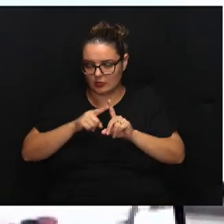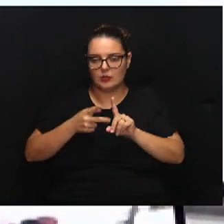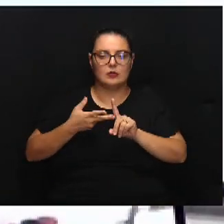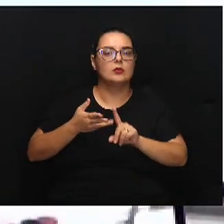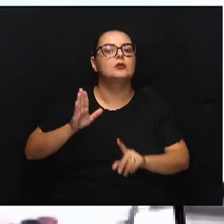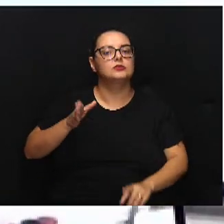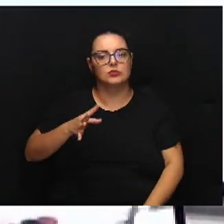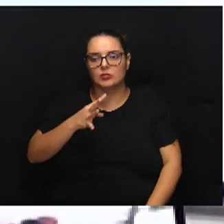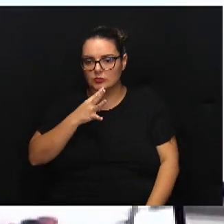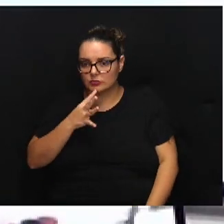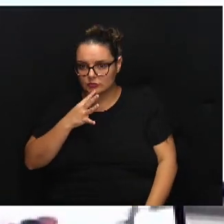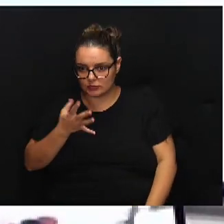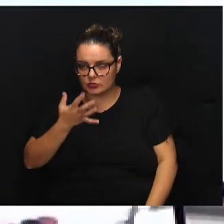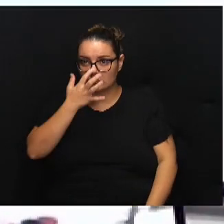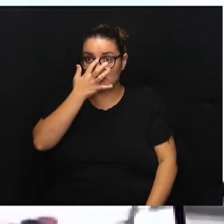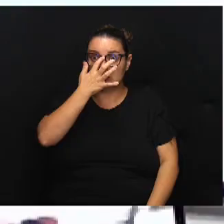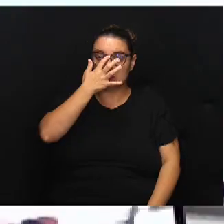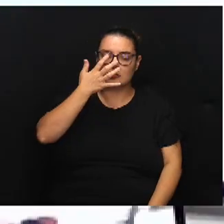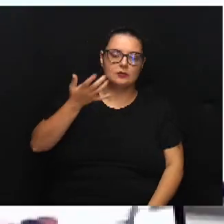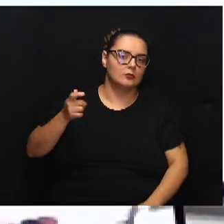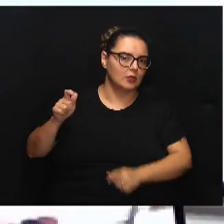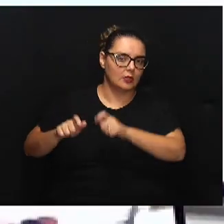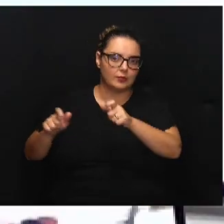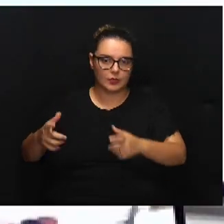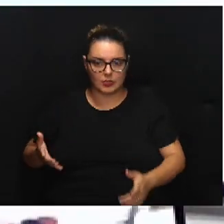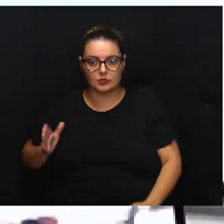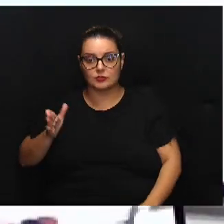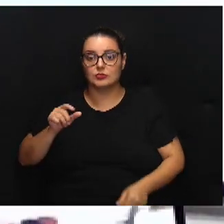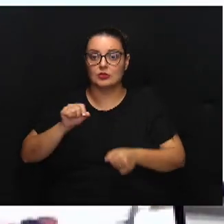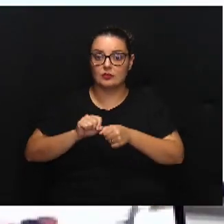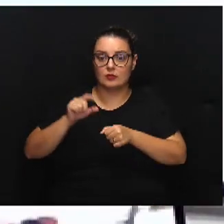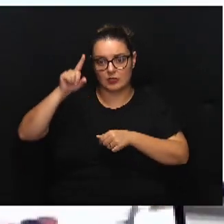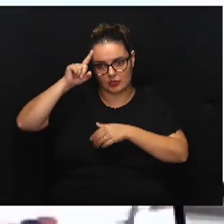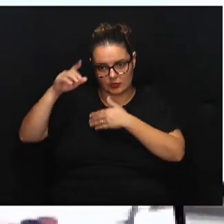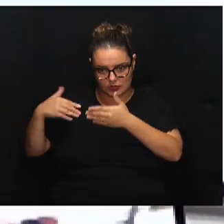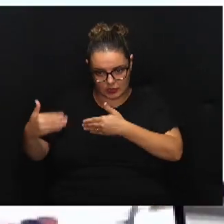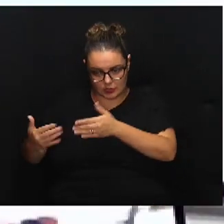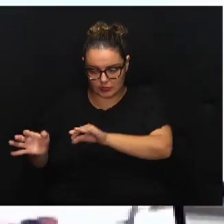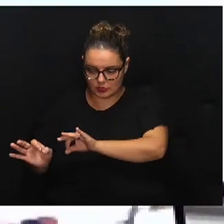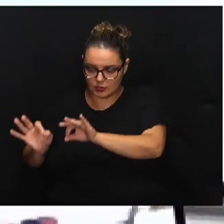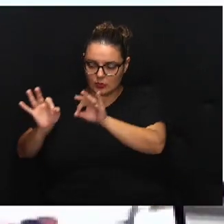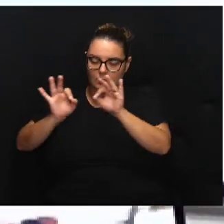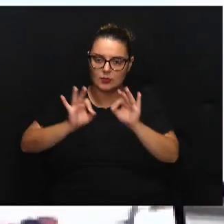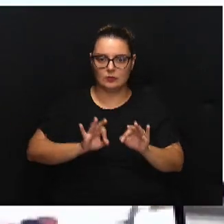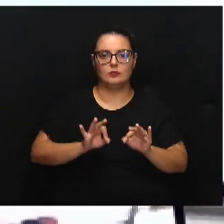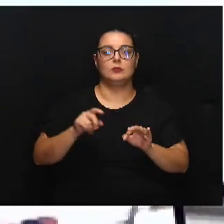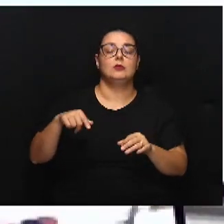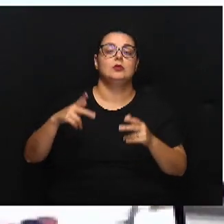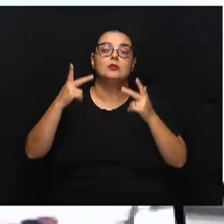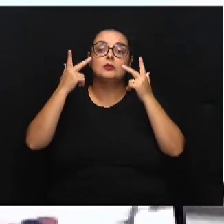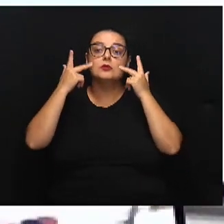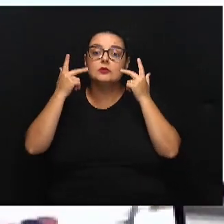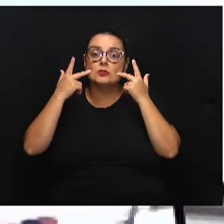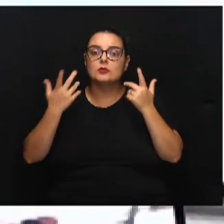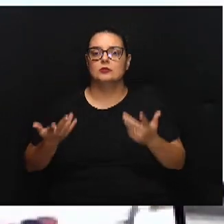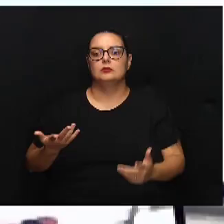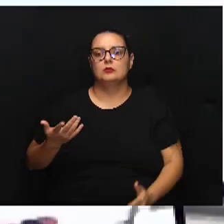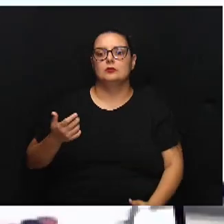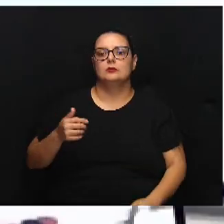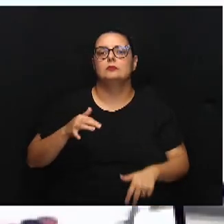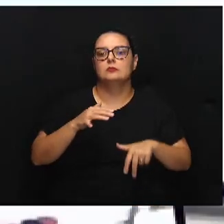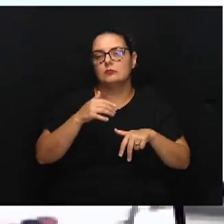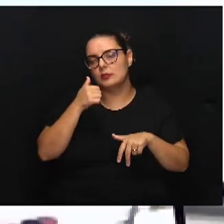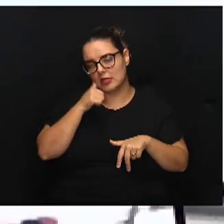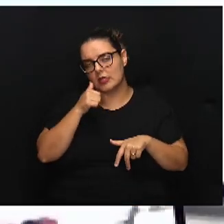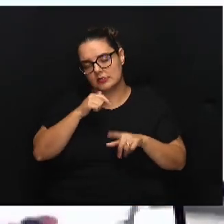já conhece, pessoas, então, que já fazem parte do acompanhamento. Isso tranquiliza para ela aceitar,